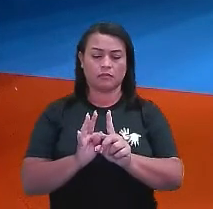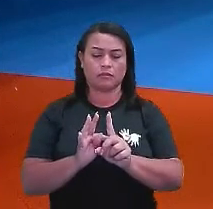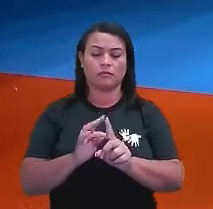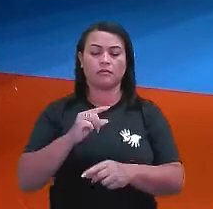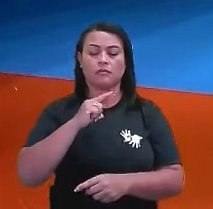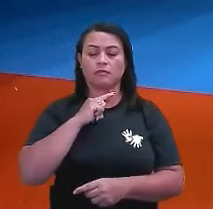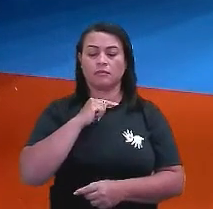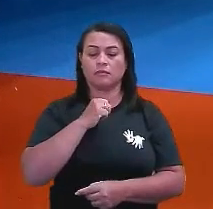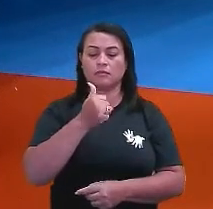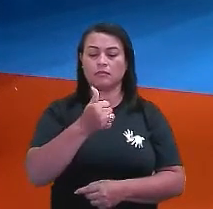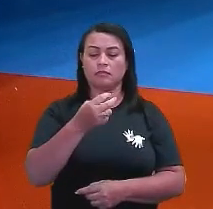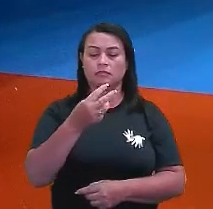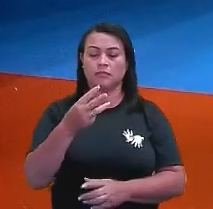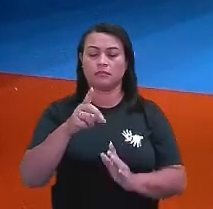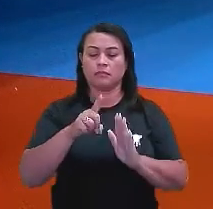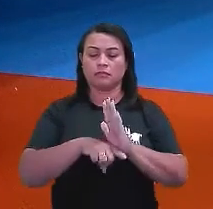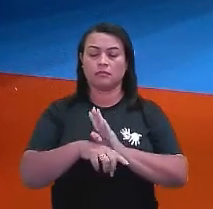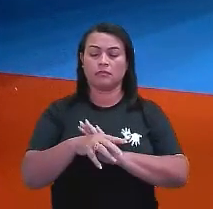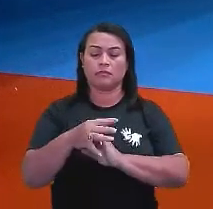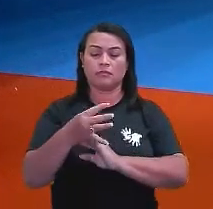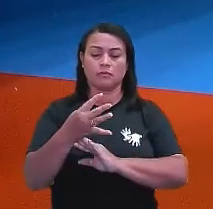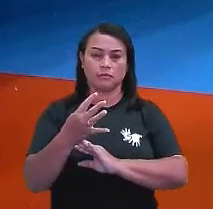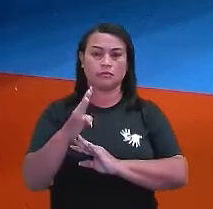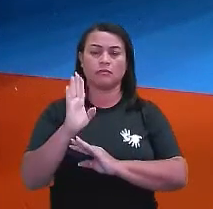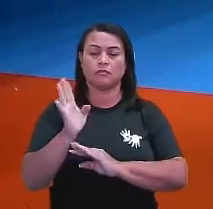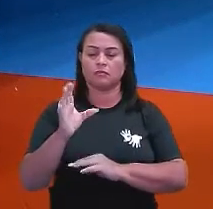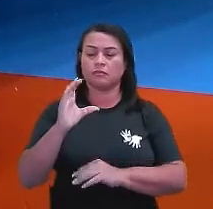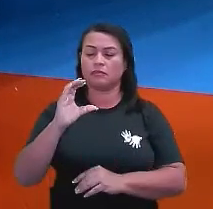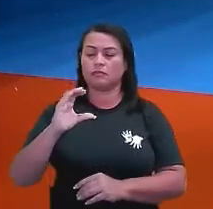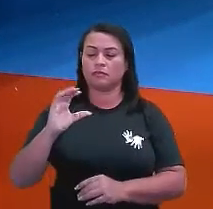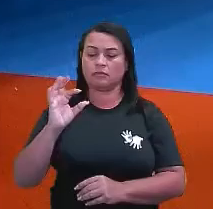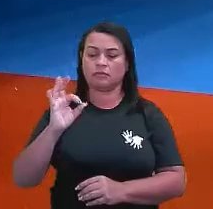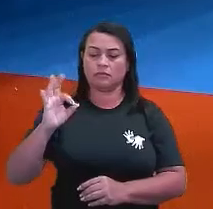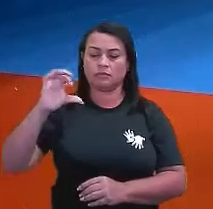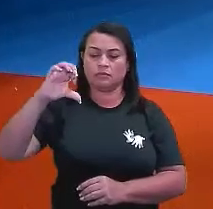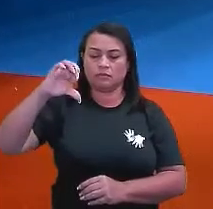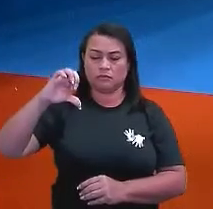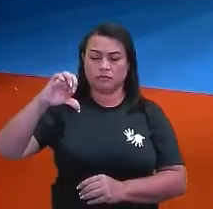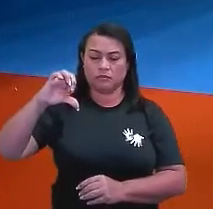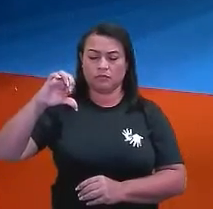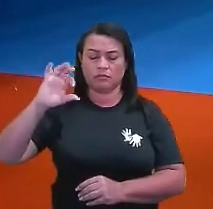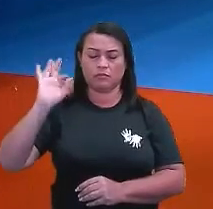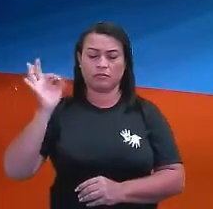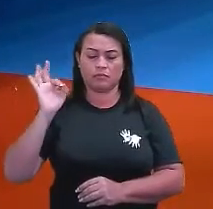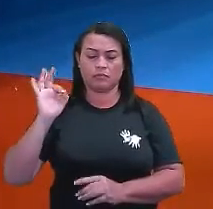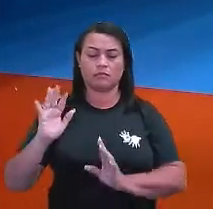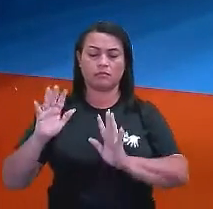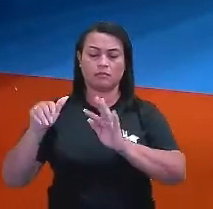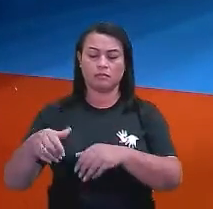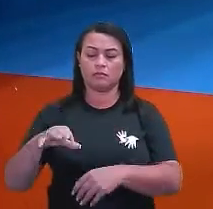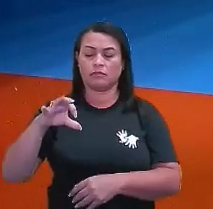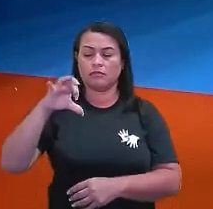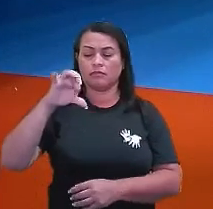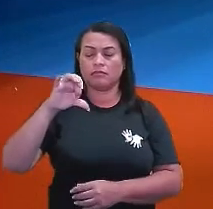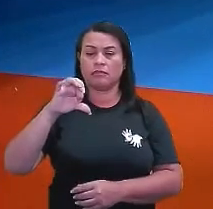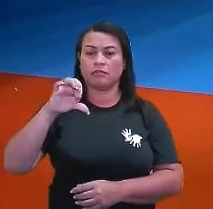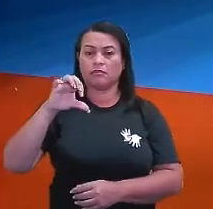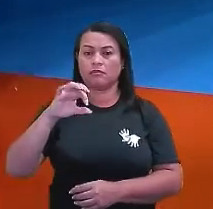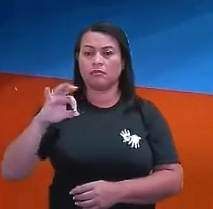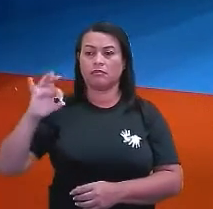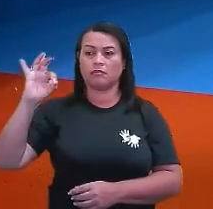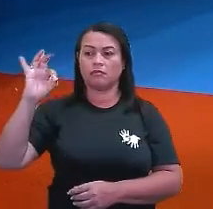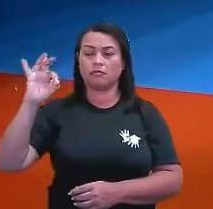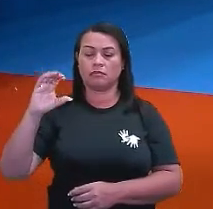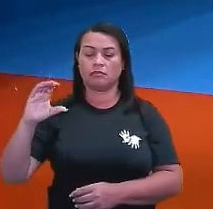ser 13 menos 4, que já vai dar 9, tá? Aqui a temperatura final é 9 graus Celsius,